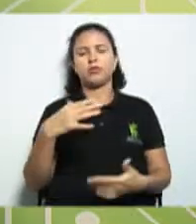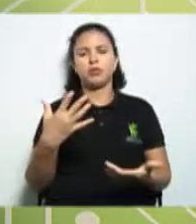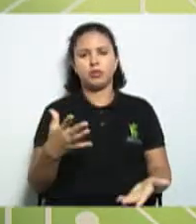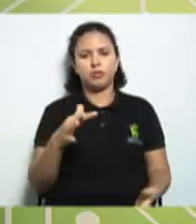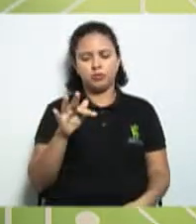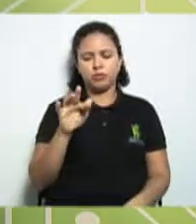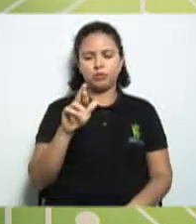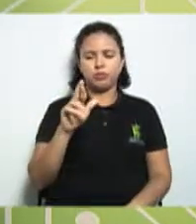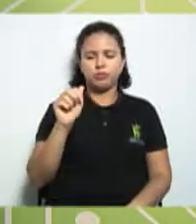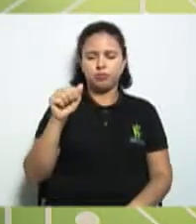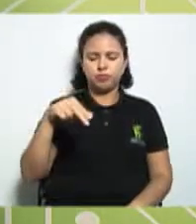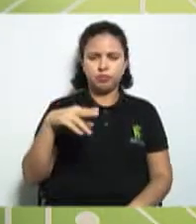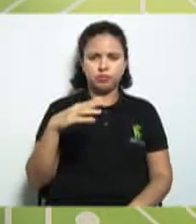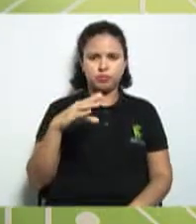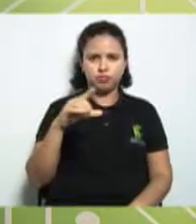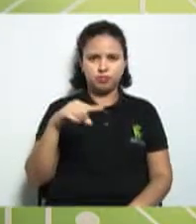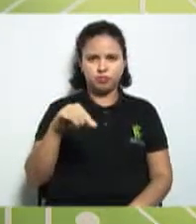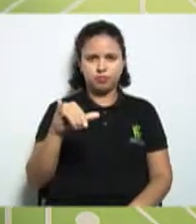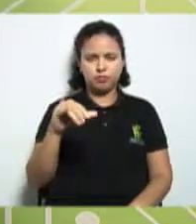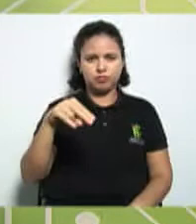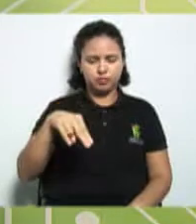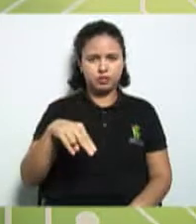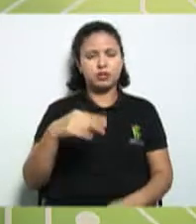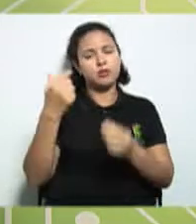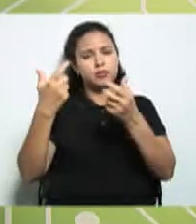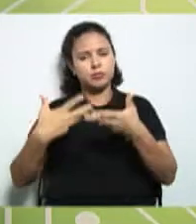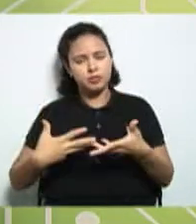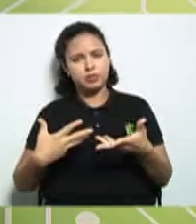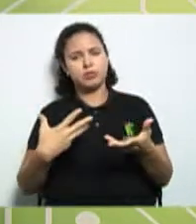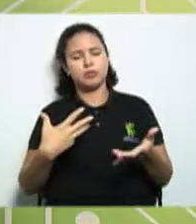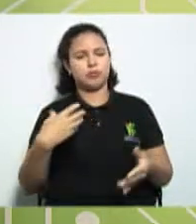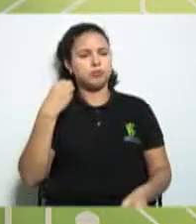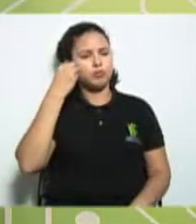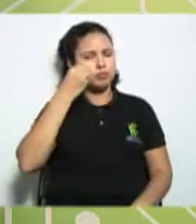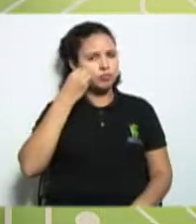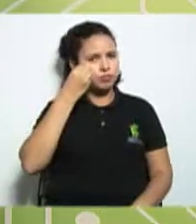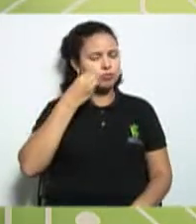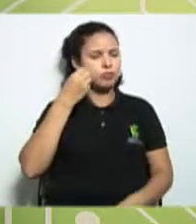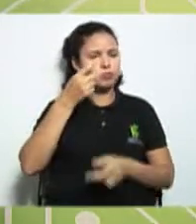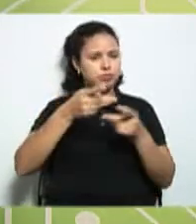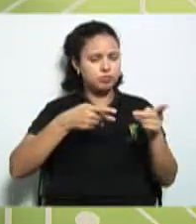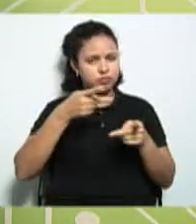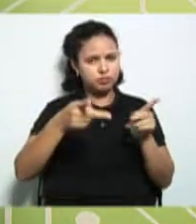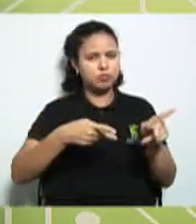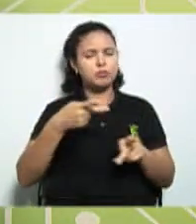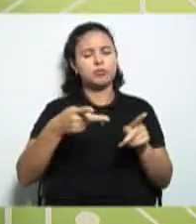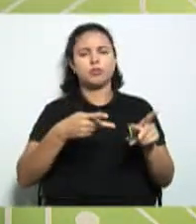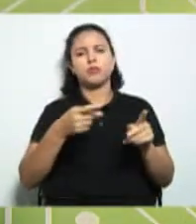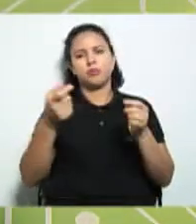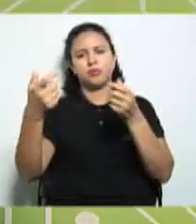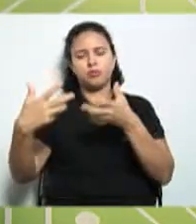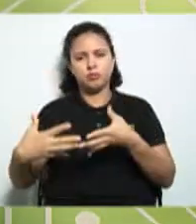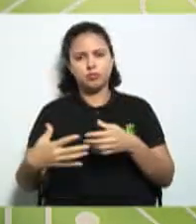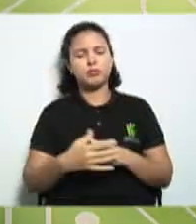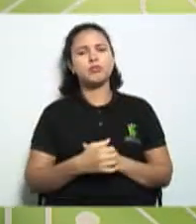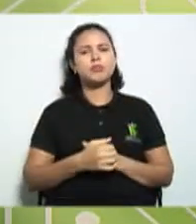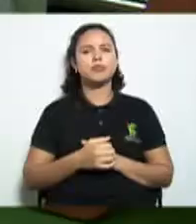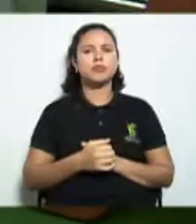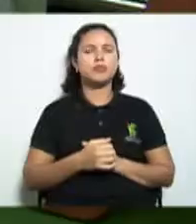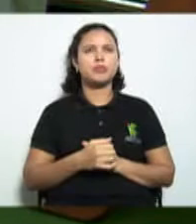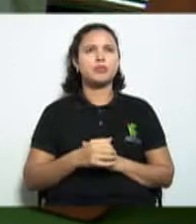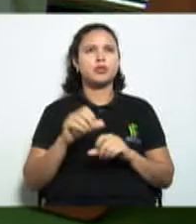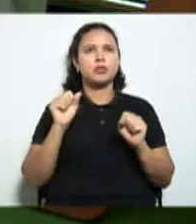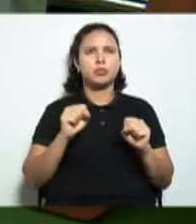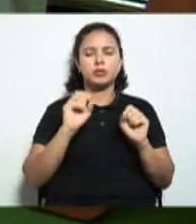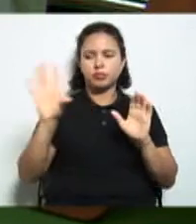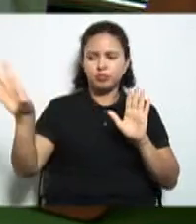que, né, o senso comum ou conhecimento popular é isso daqui, tá? Então, essa definição não é minha. Então, eu posso copiar e colar,